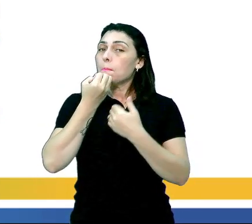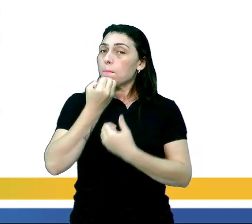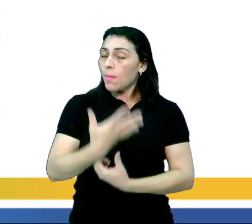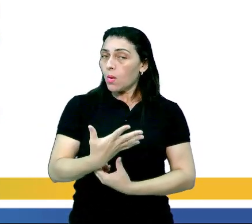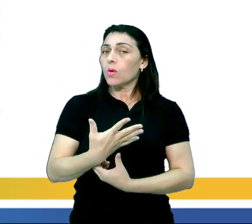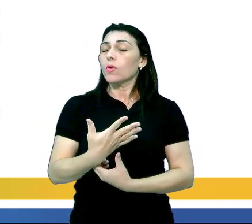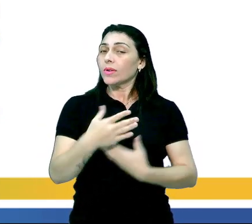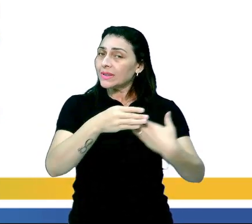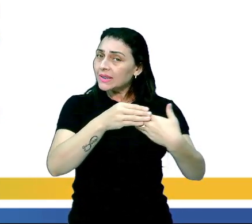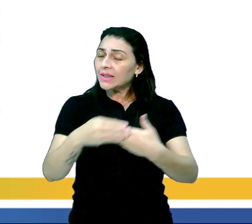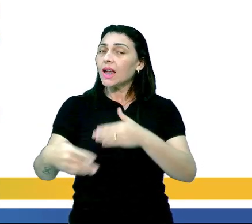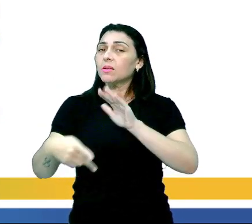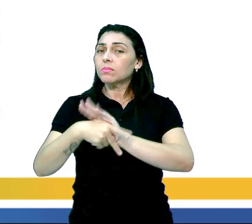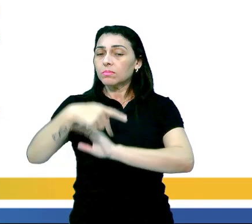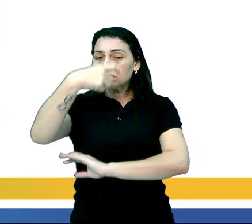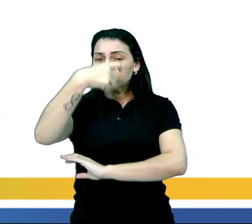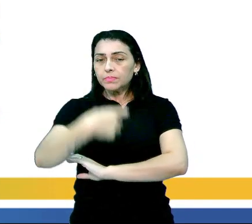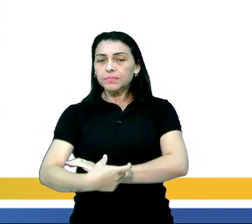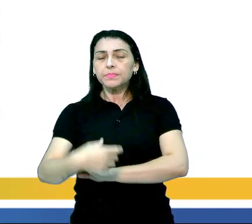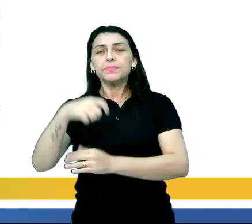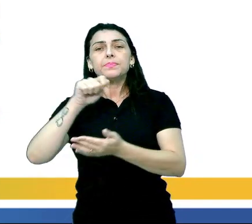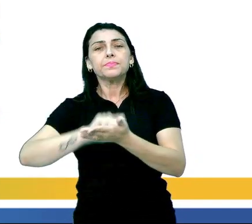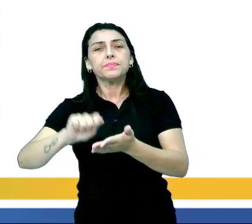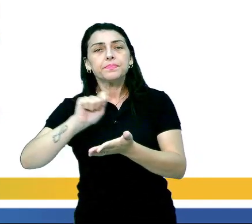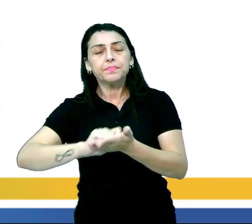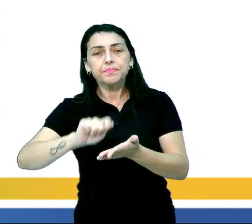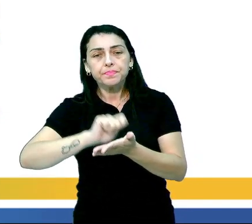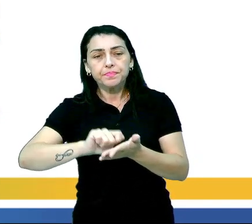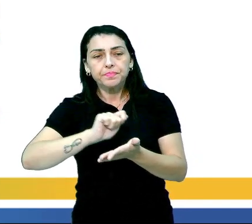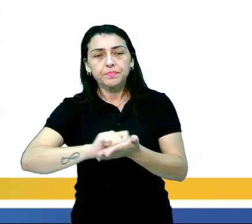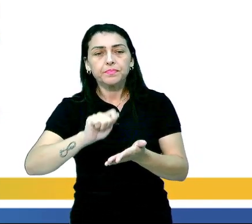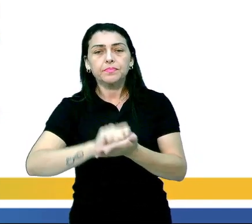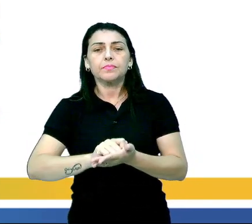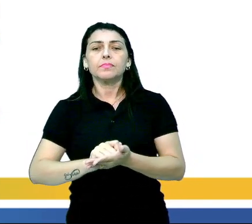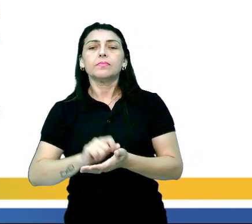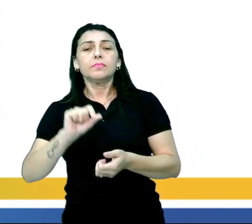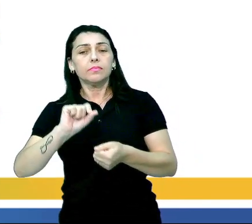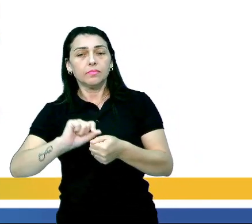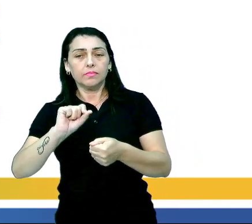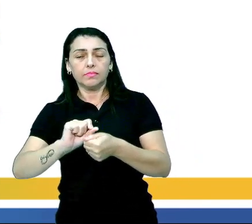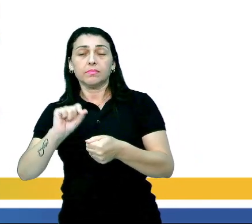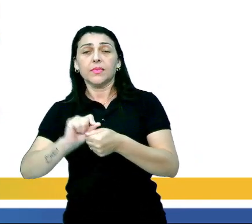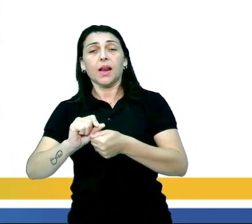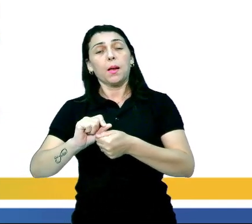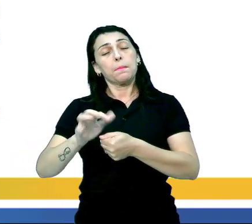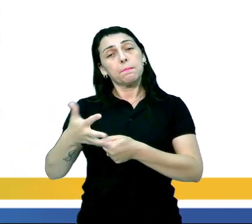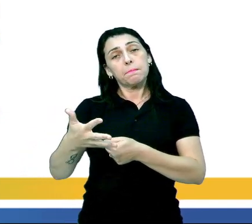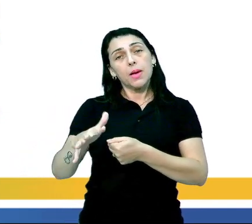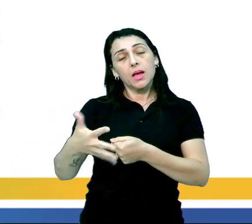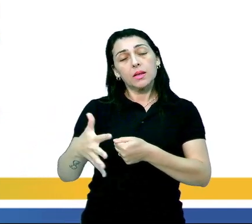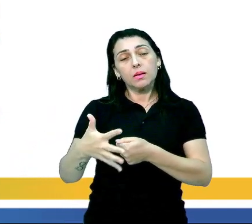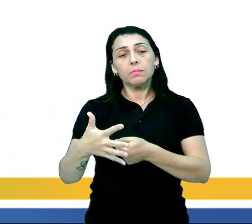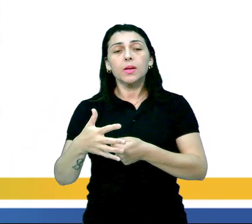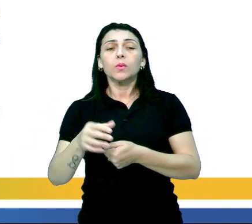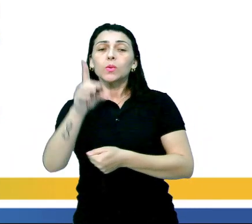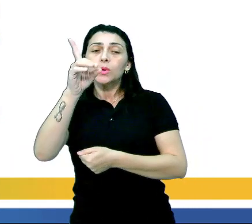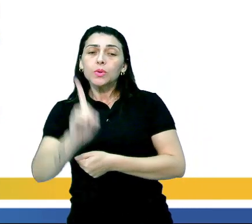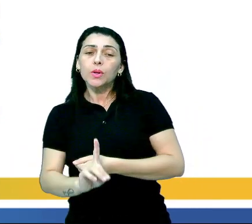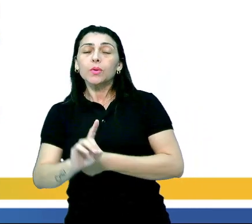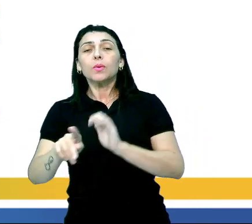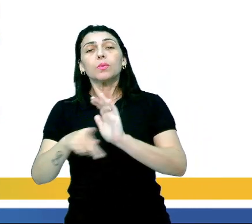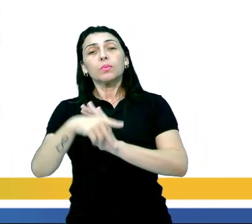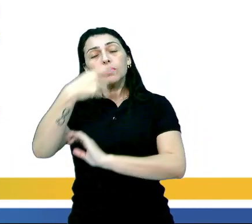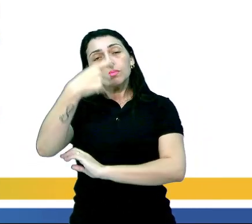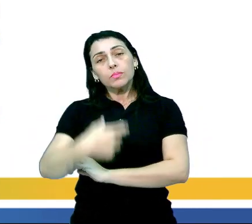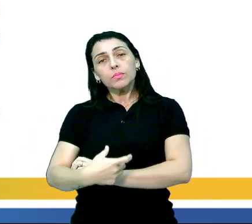que são aqueles direitos que estão por escritos, são realizações aproximativas do